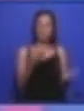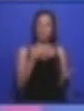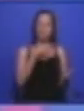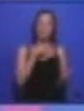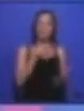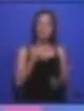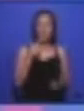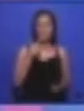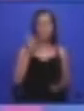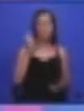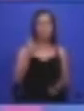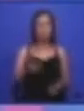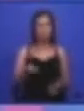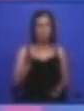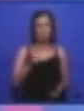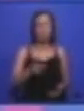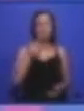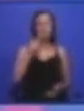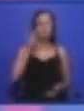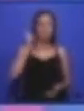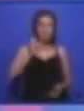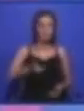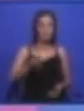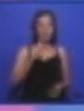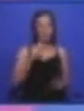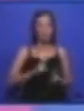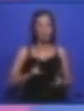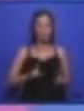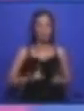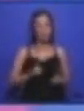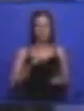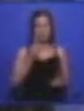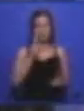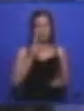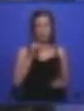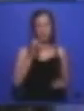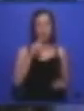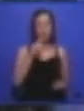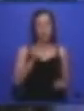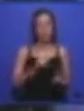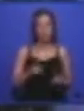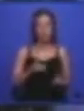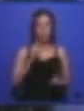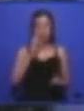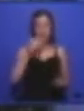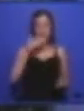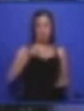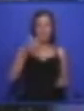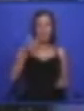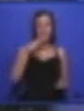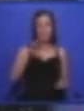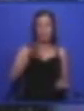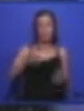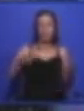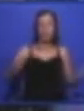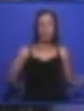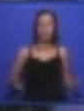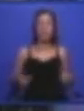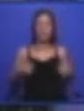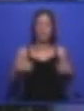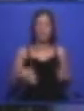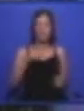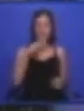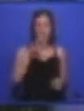Ou quantas Muitos vezes anos. Pisaram juntos o palco? Muitos anos. Não digas que não te ficou a saber a minha idade. É? Alguns anitos. Também tem 48 traduzidos anos. Em... Eu vou fazer